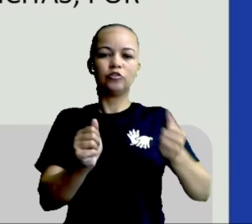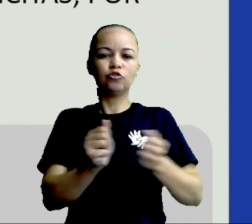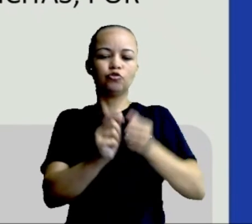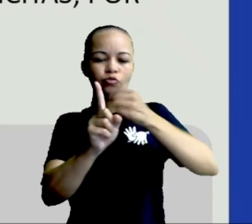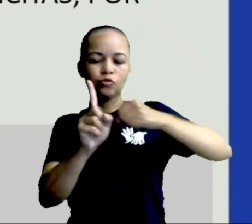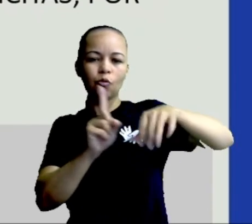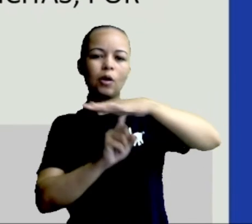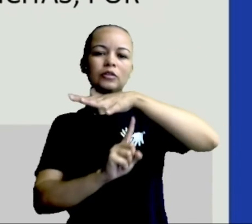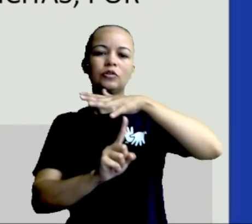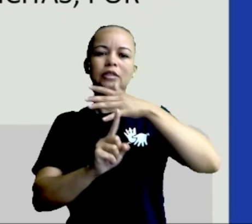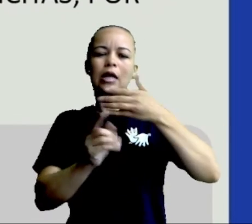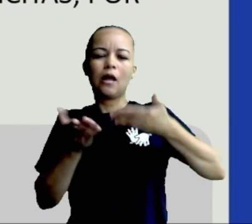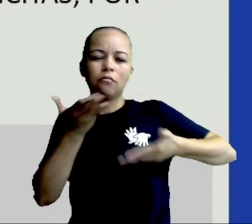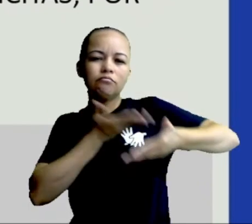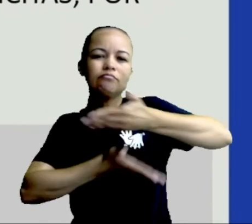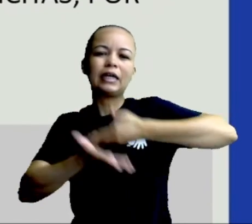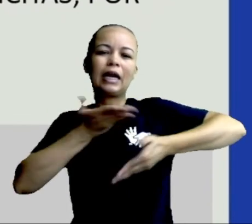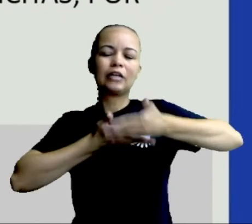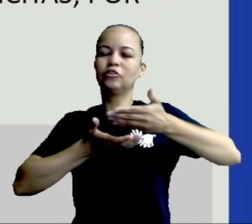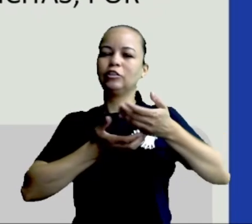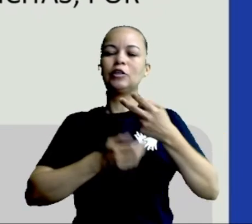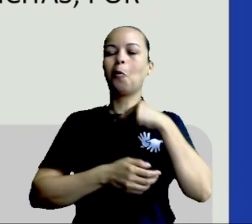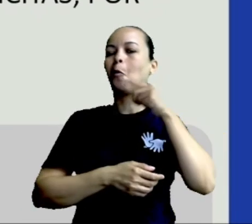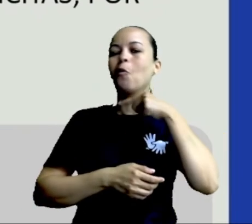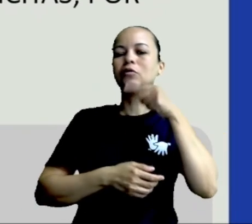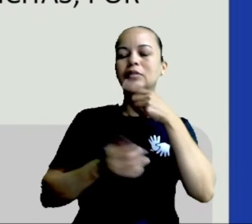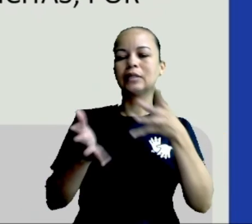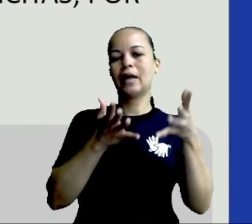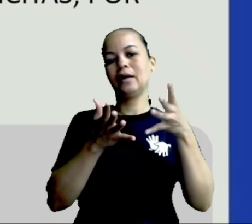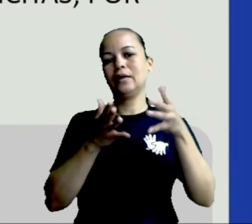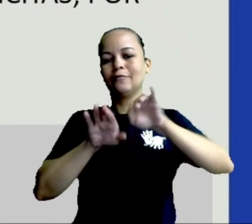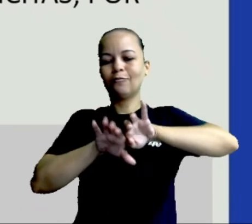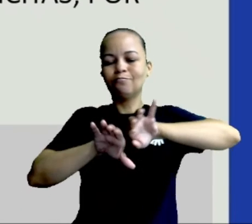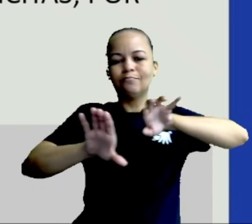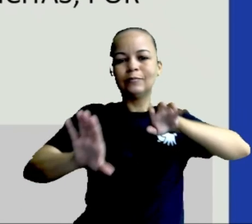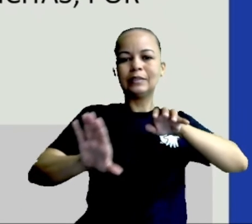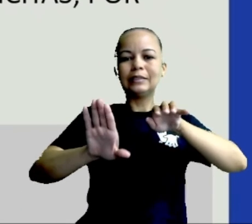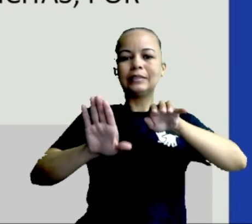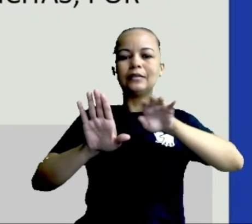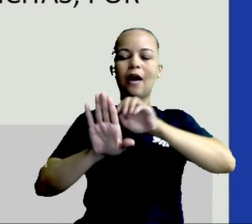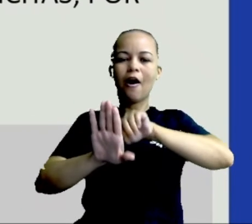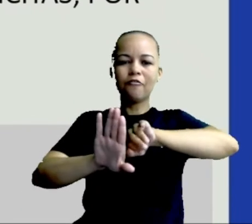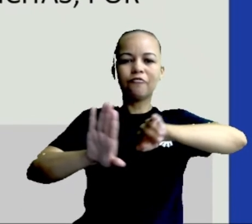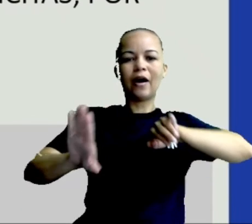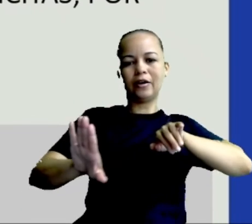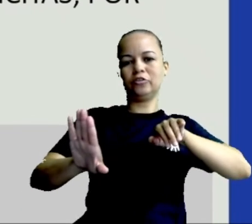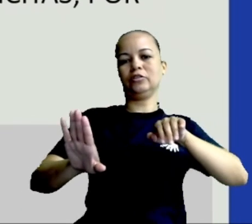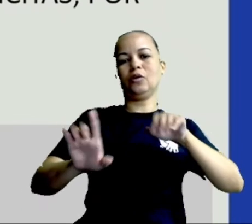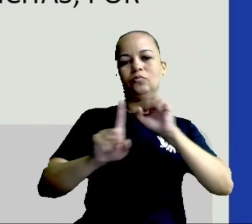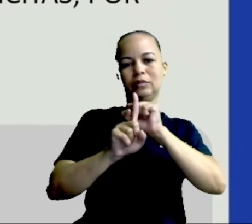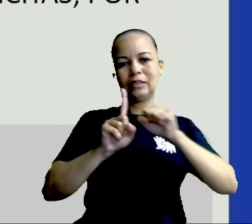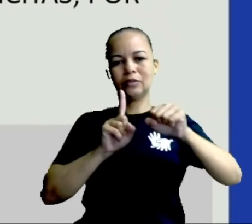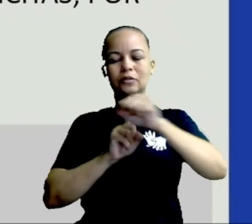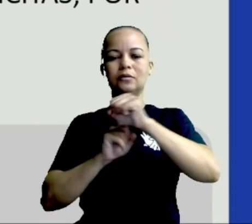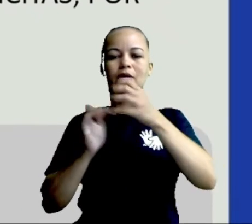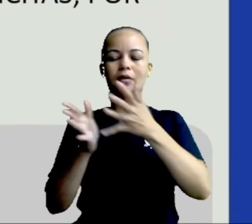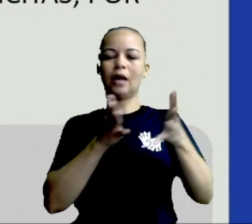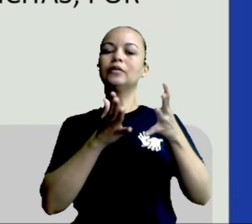com outras pessoas, então eles vivem à margem da sociedade e eles precisam então de ajuda para